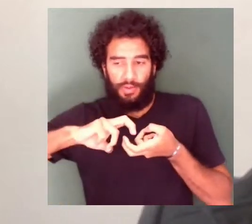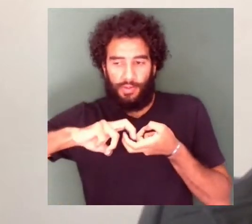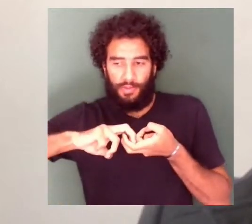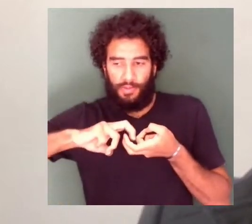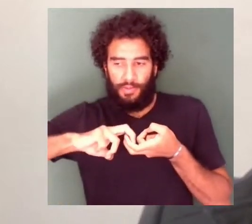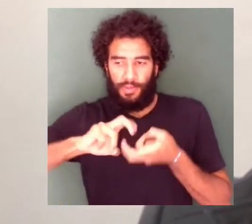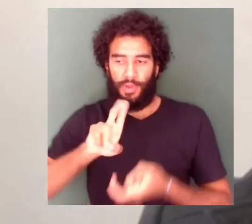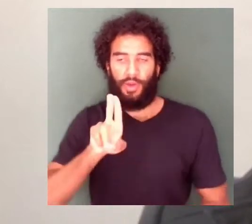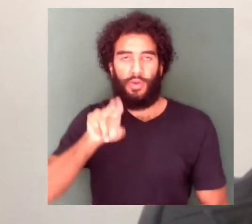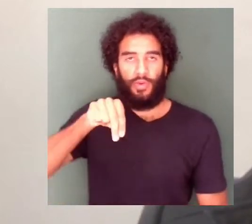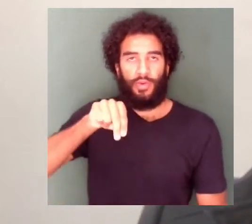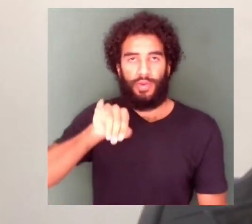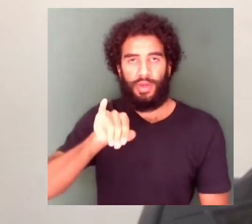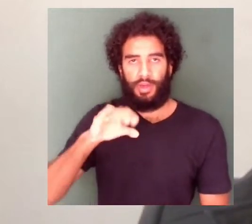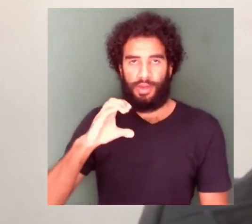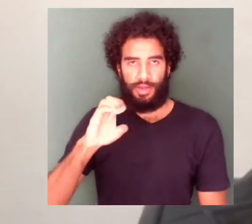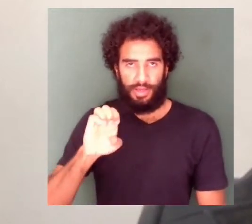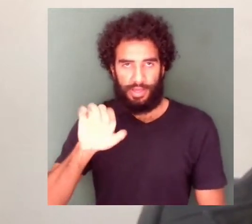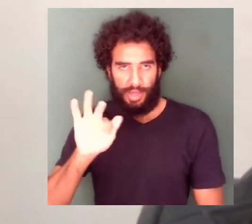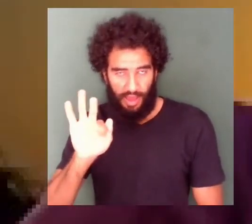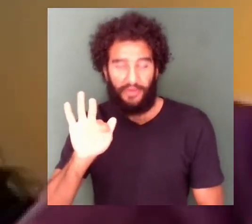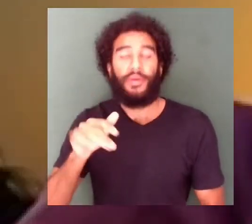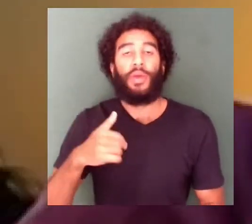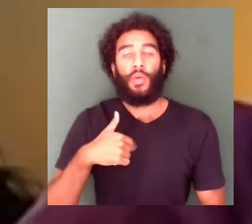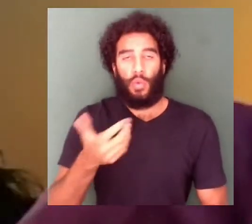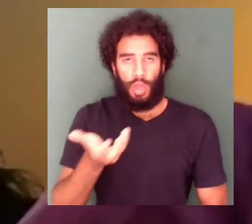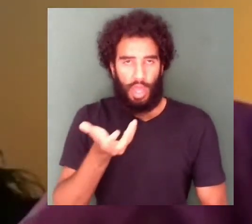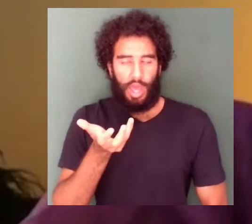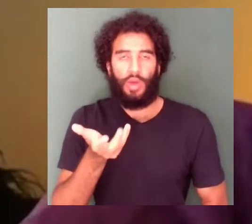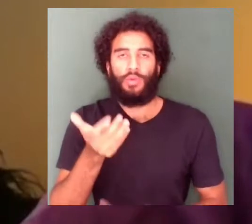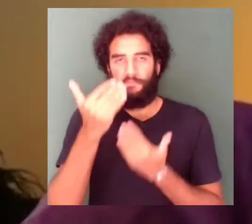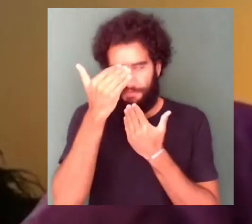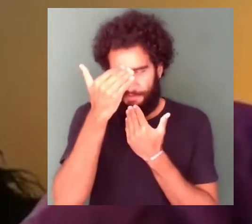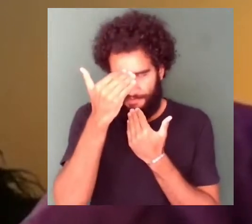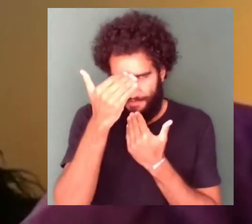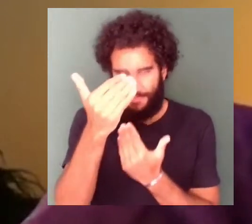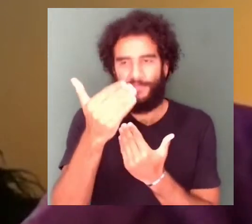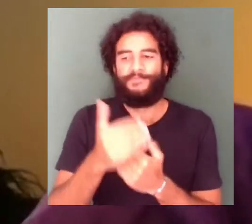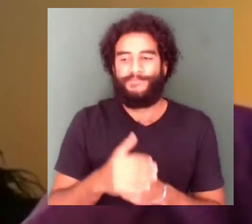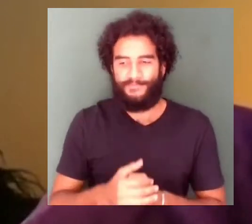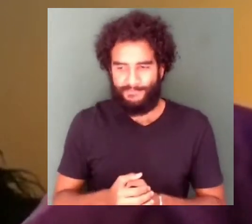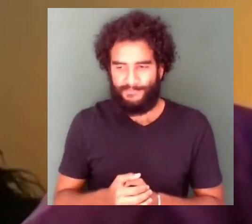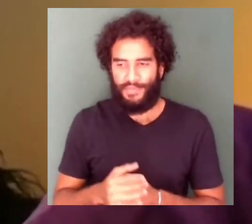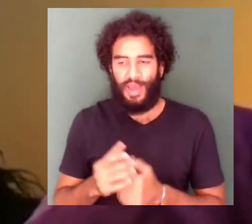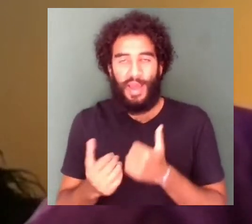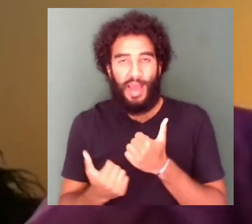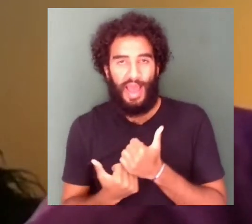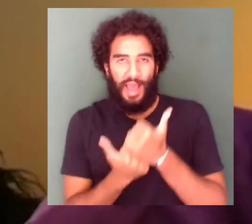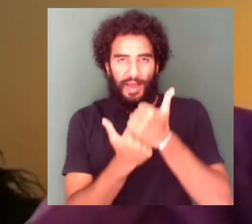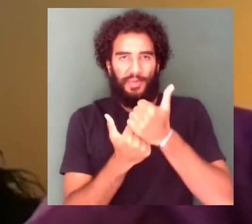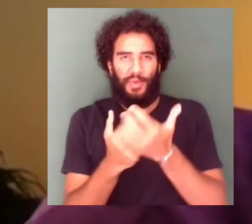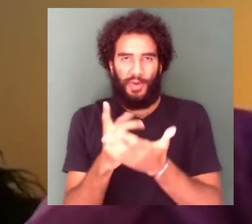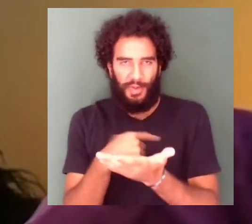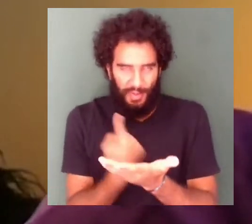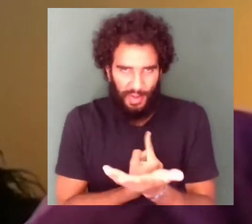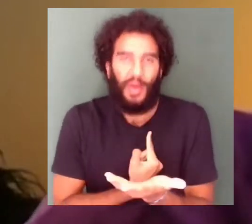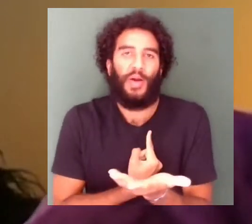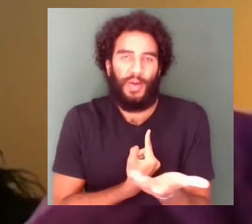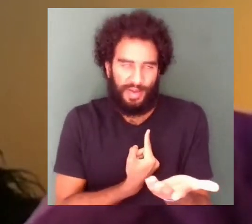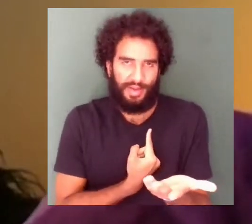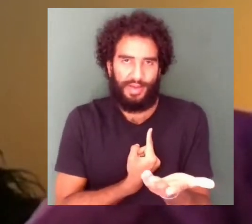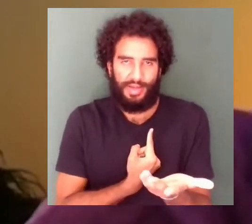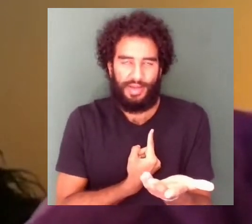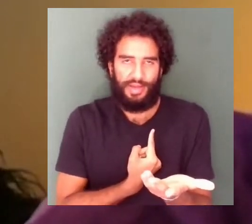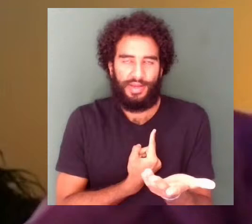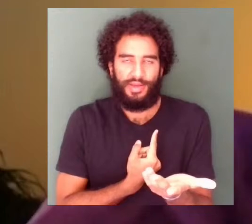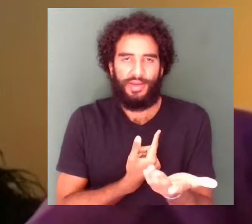já de antemão de agradecer essa histórica parceria que temos com a Organização